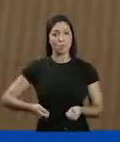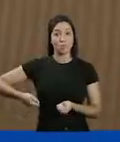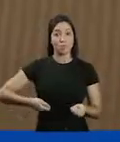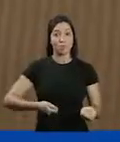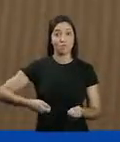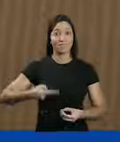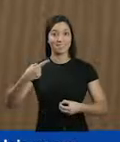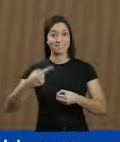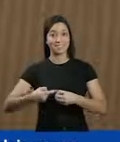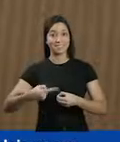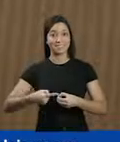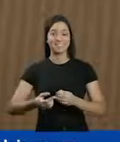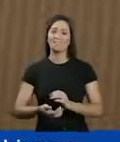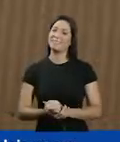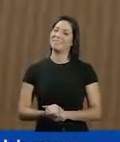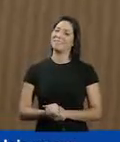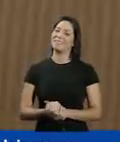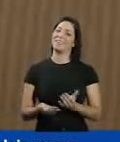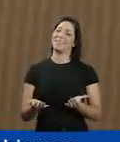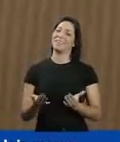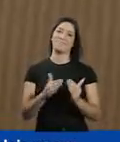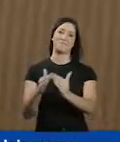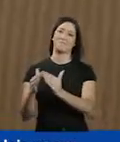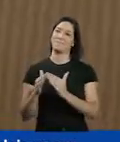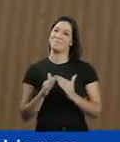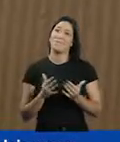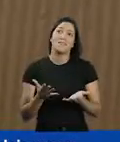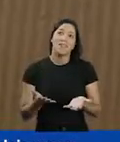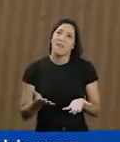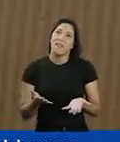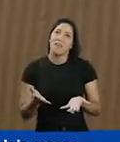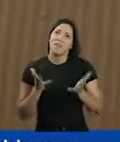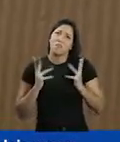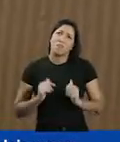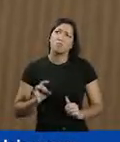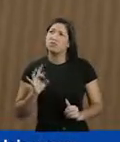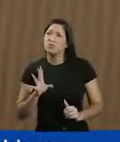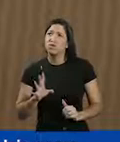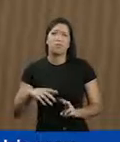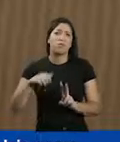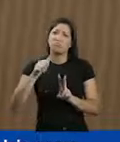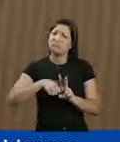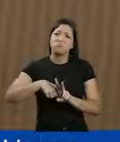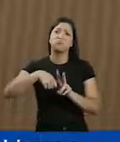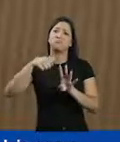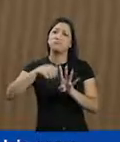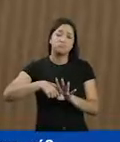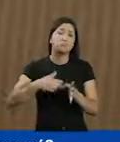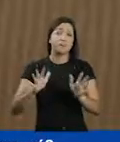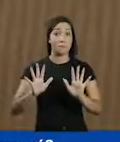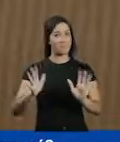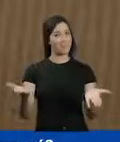limpeza pública e urbana A nosso bairro é um bairro que ele era Limpo somente de dois em dois